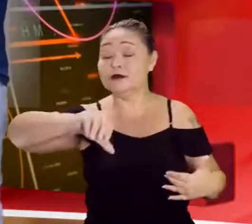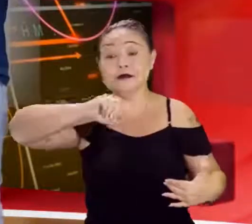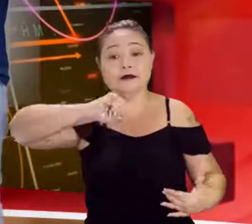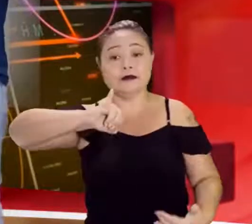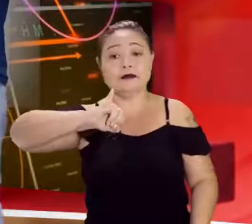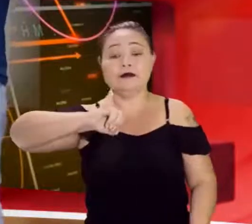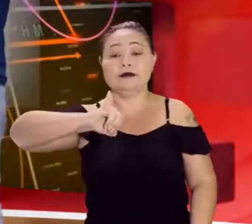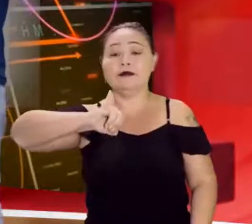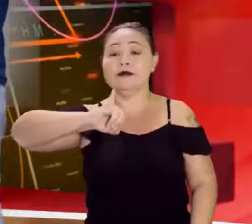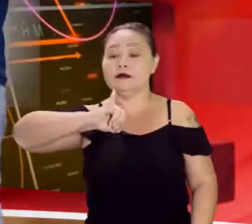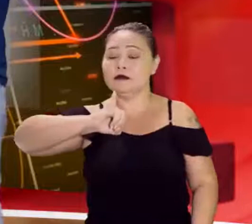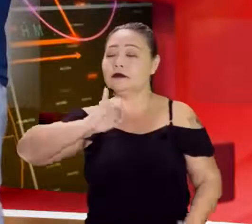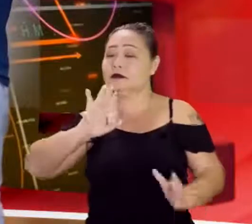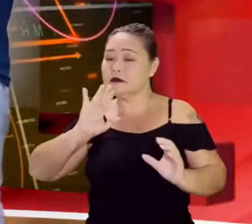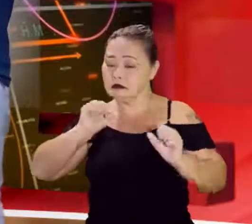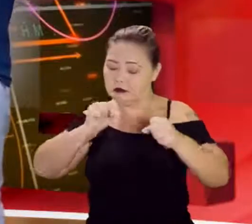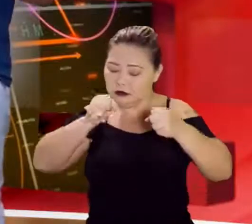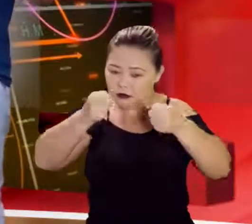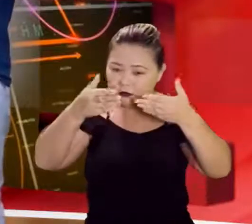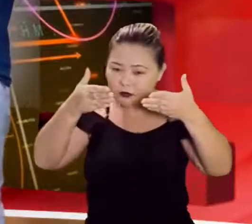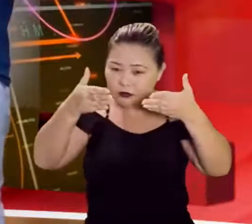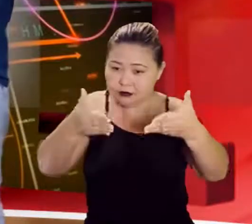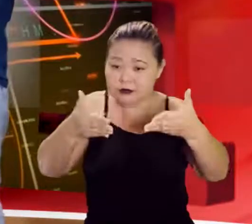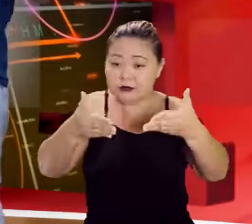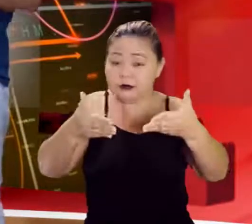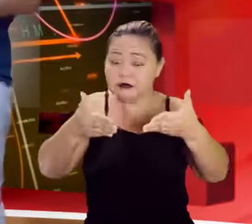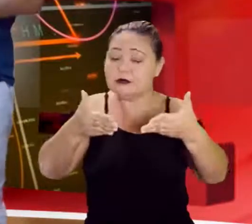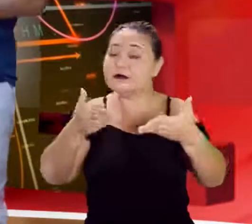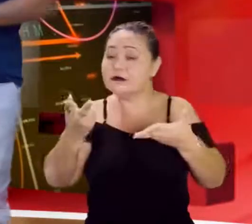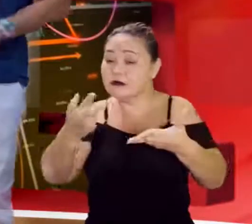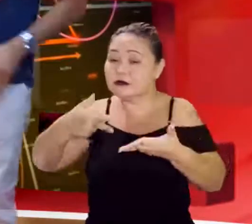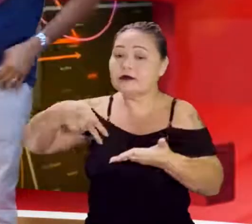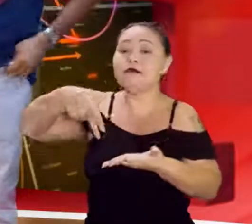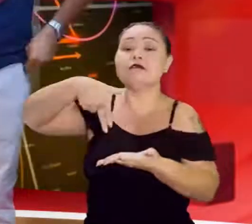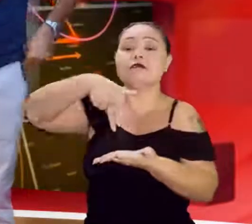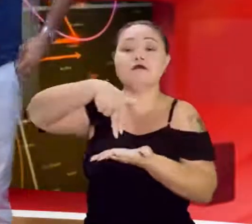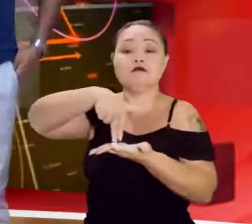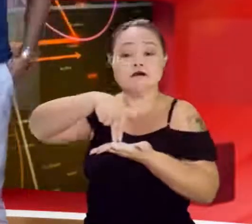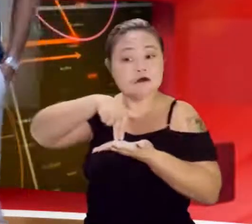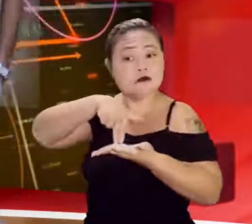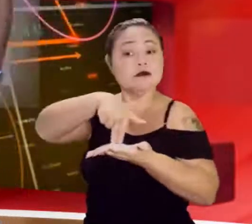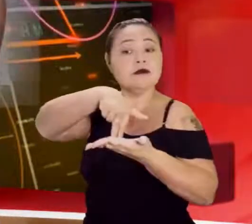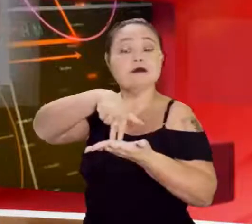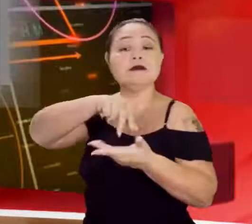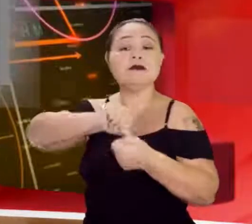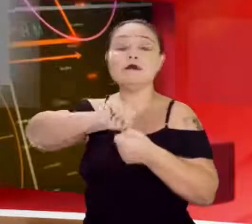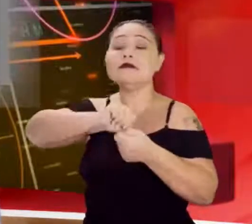Se forem dedicados, esforçados, protagonistas. Eu acredito.